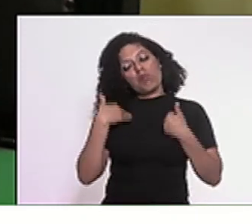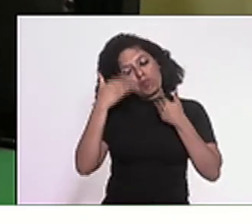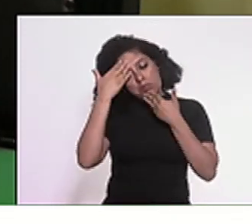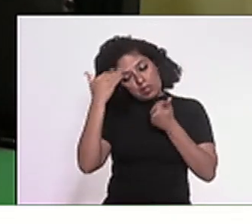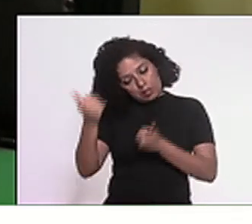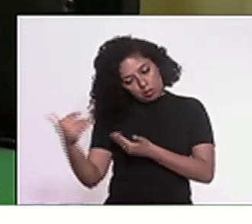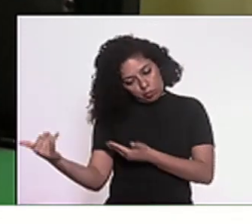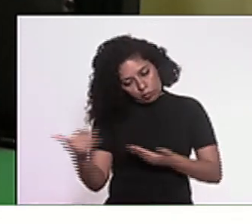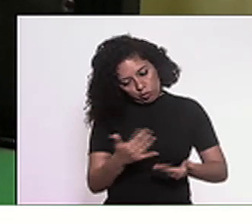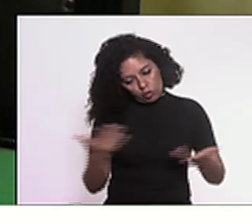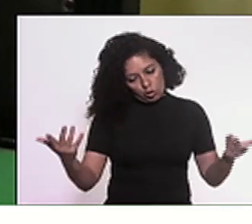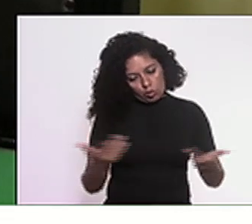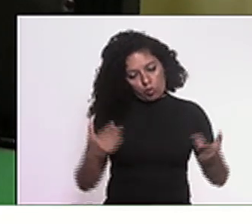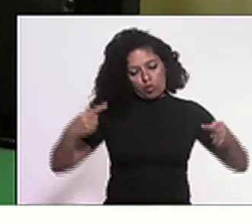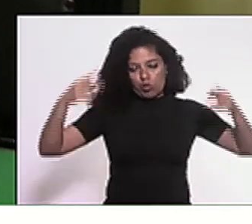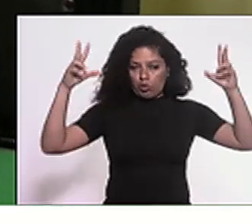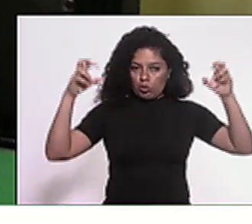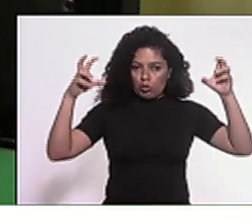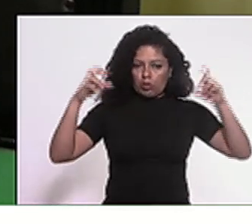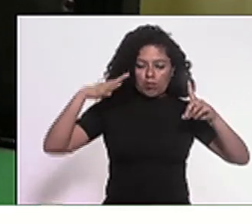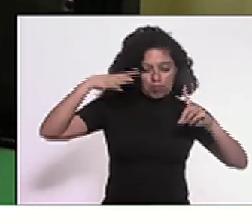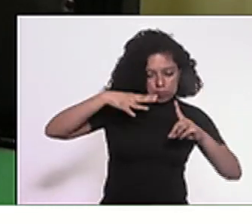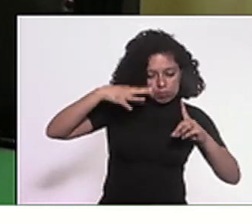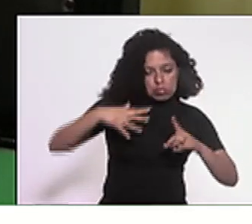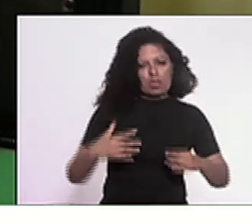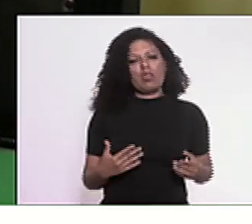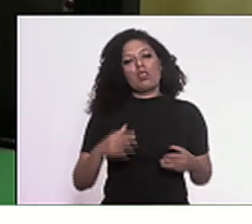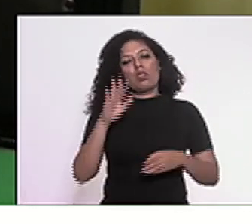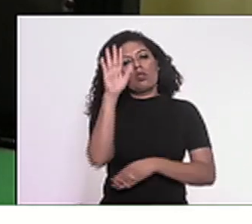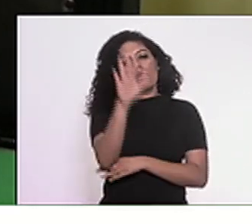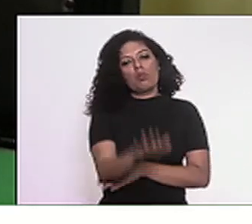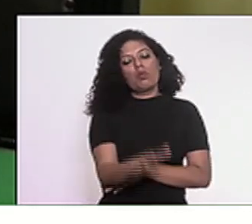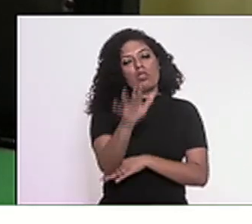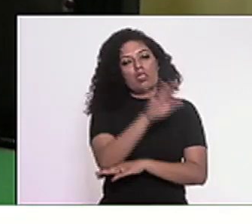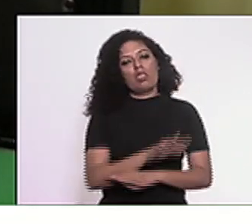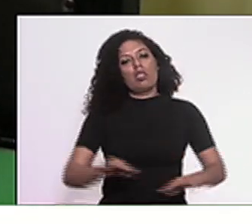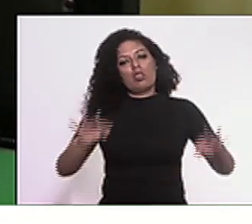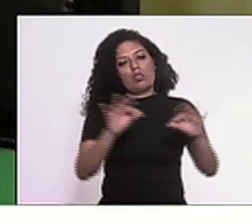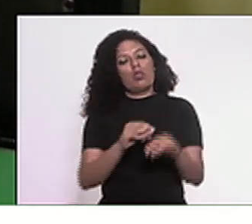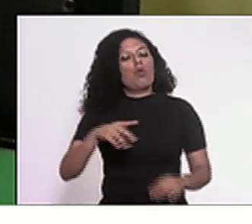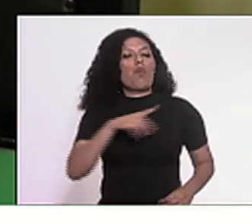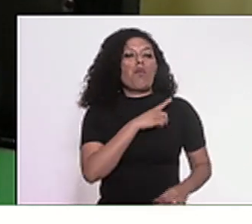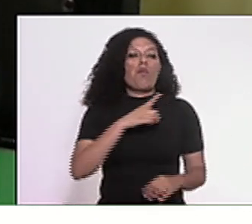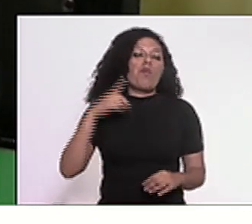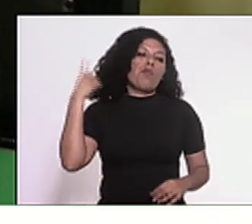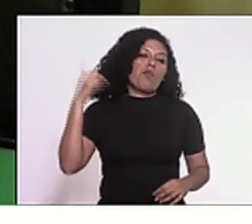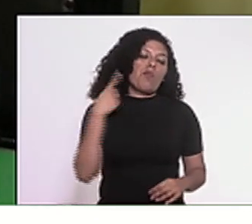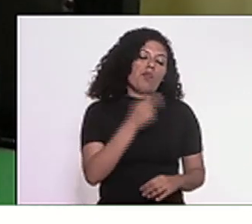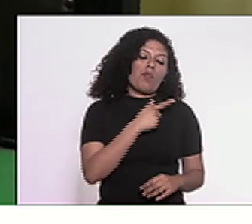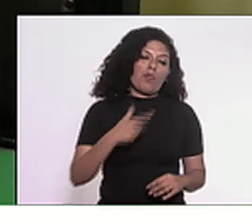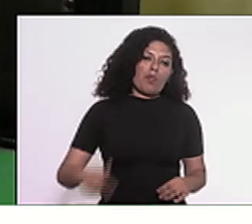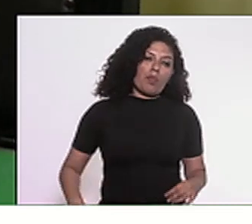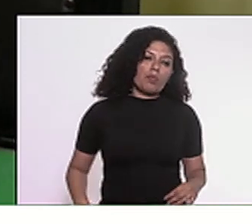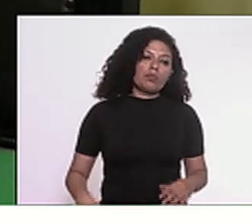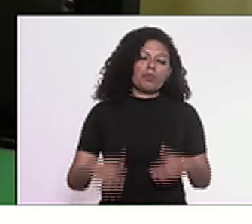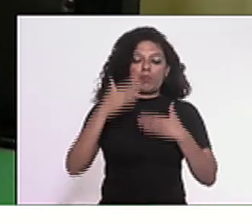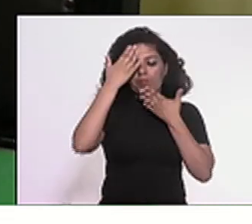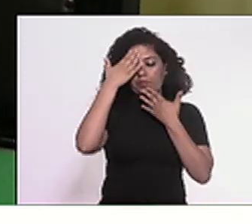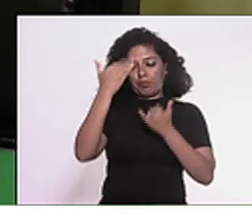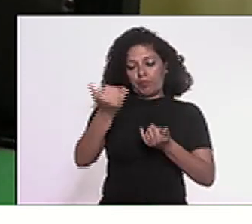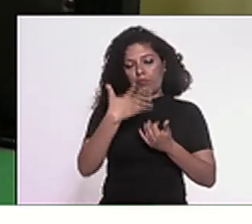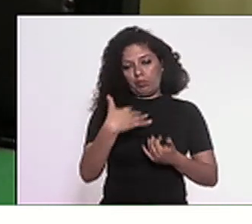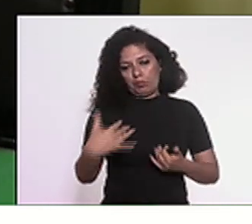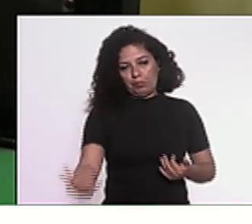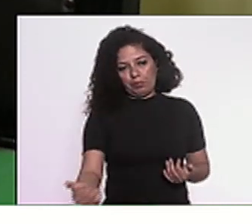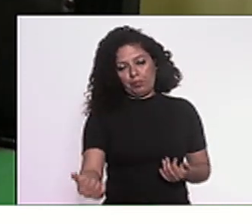Militar nesse debate sobre assédio. Boa tarde a todos, boa tarde ao deputado Bruno Dauari. Agradeço o